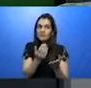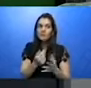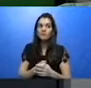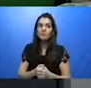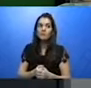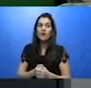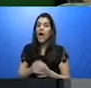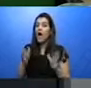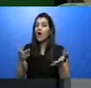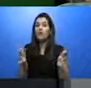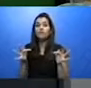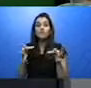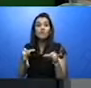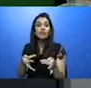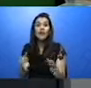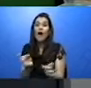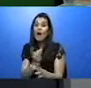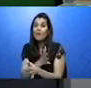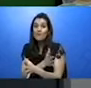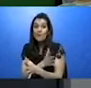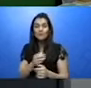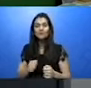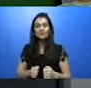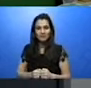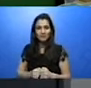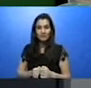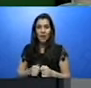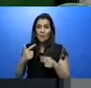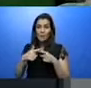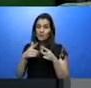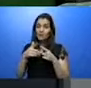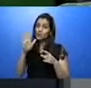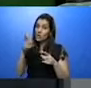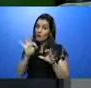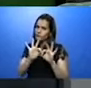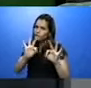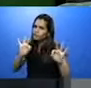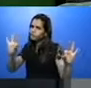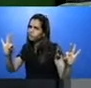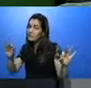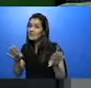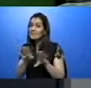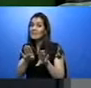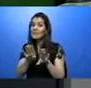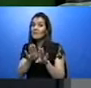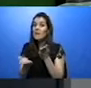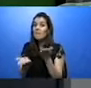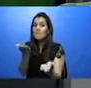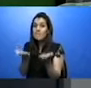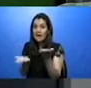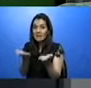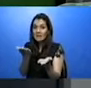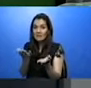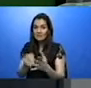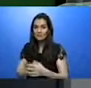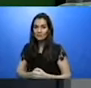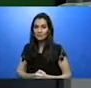já finalizamos aqui, tá vendo? Ó, medidas de comprimento e medidas de massa. É esse do primeiro texto,